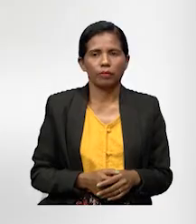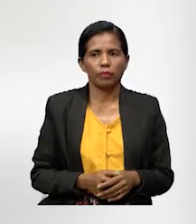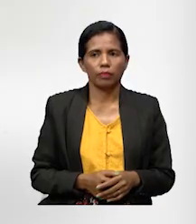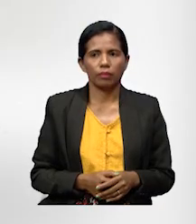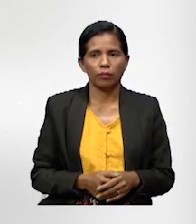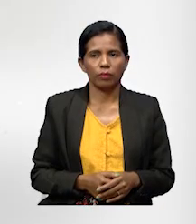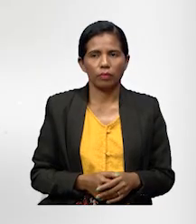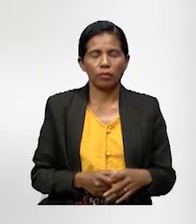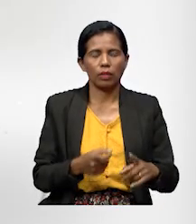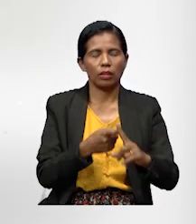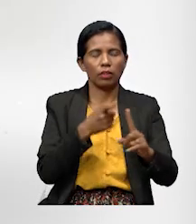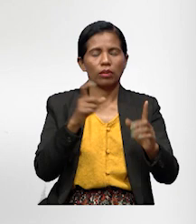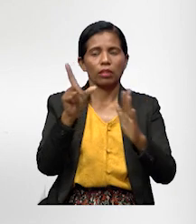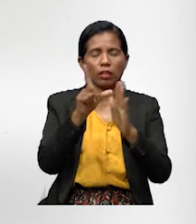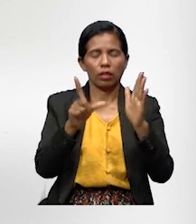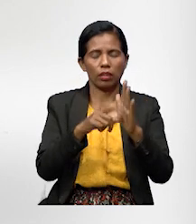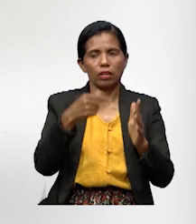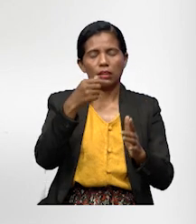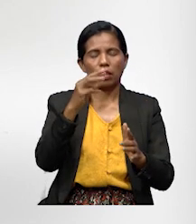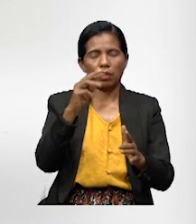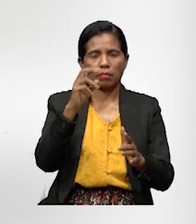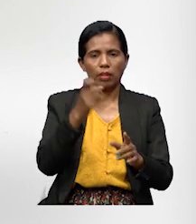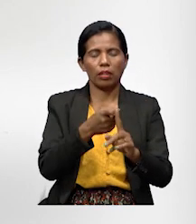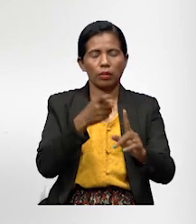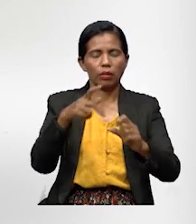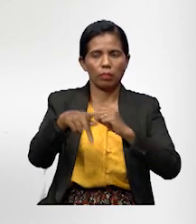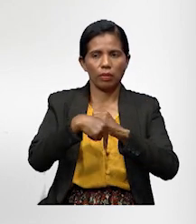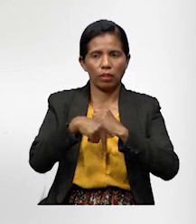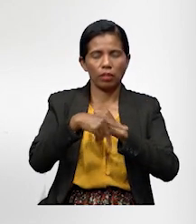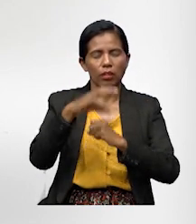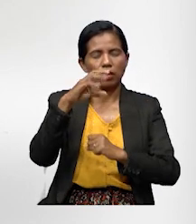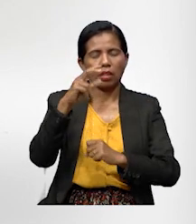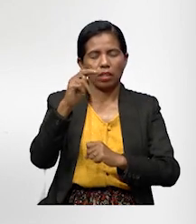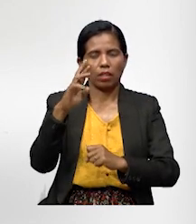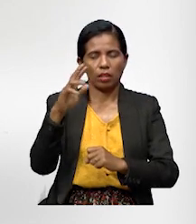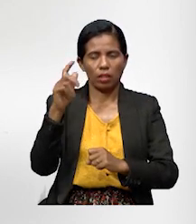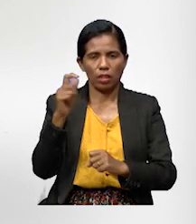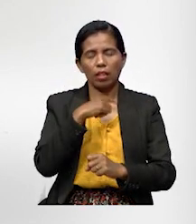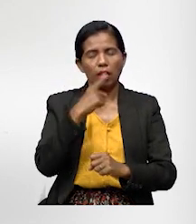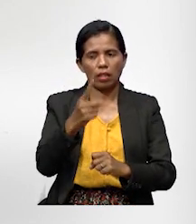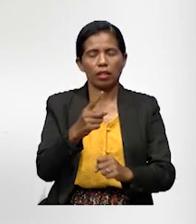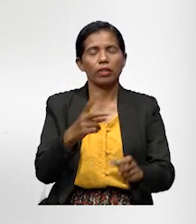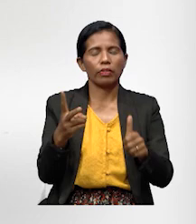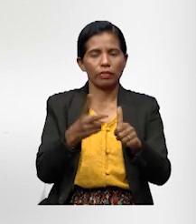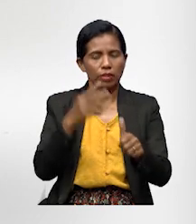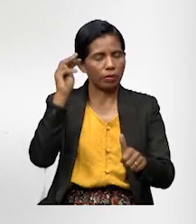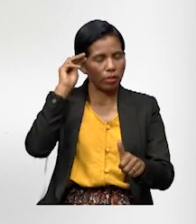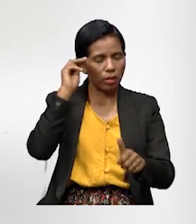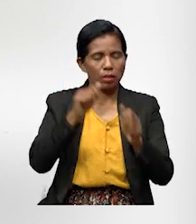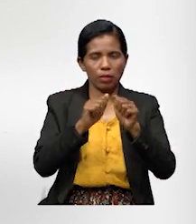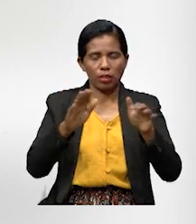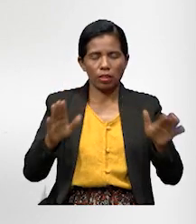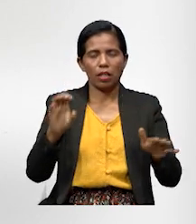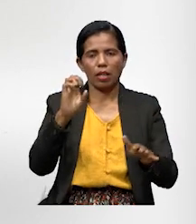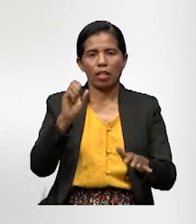Le Rússi comunicado de imprensa na BGM na acessa Rússi bancada CNRT e a quinta semana né? Desconfia vice-ministro da administração estatal